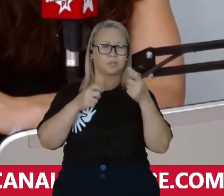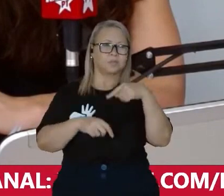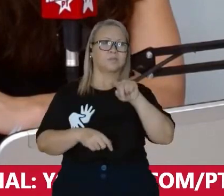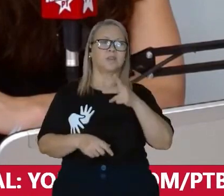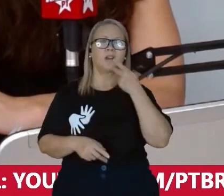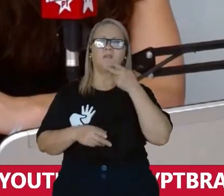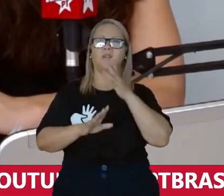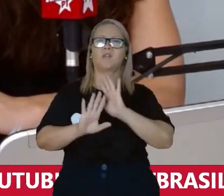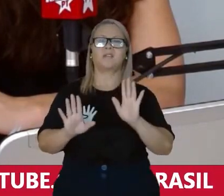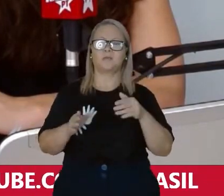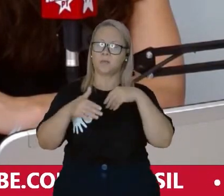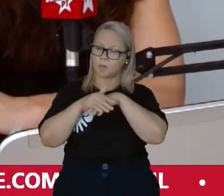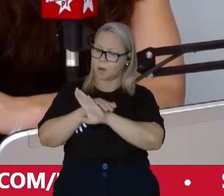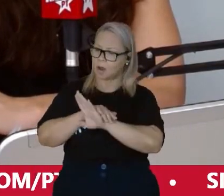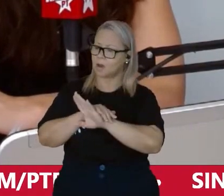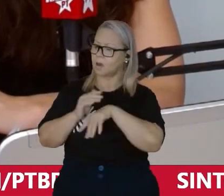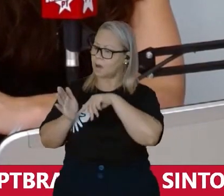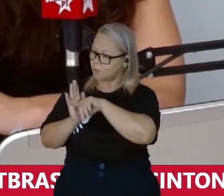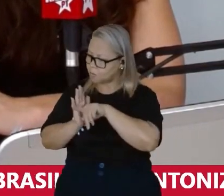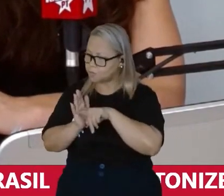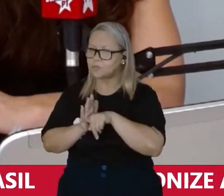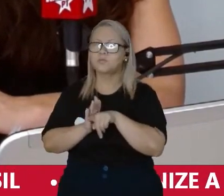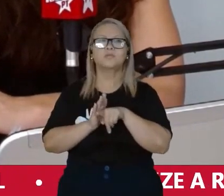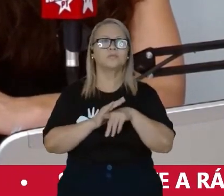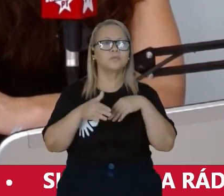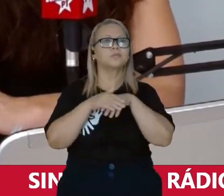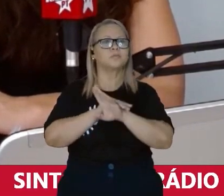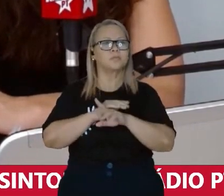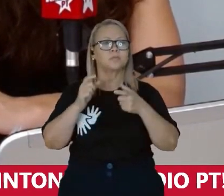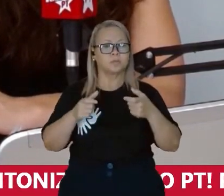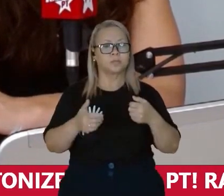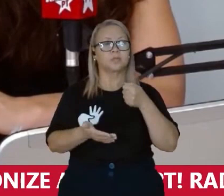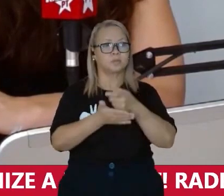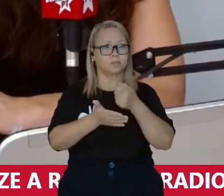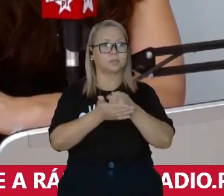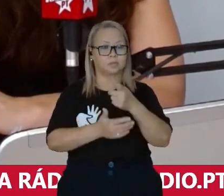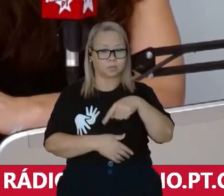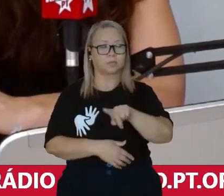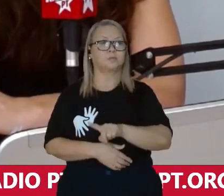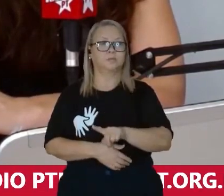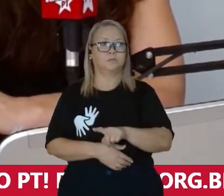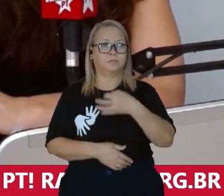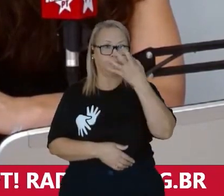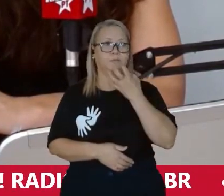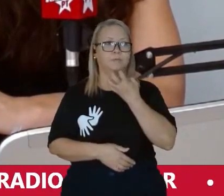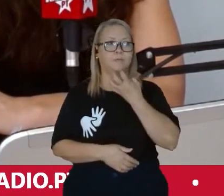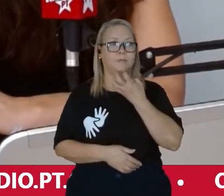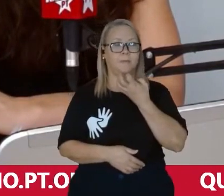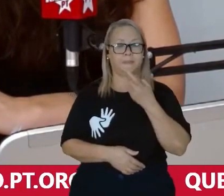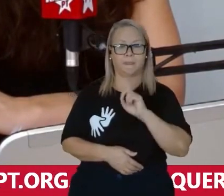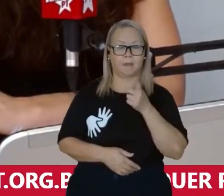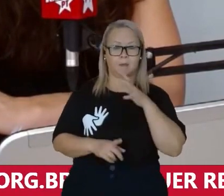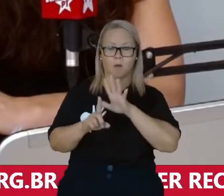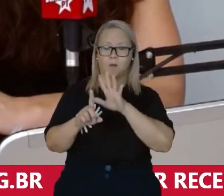isso, está certo, vem aqui para o arquivo, está aqui no catalogado, em algum momento ele vai ter que pagar por isso. Mas, assim, isso não afeta mais